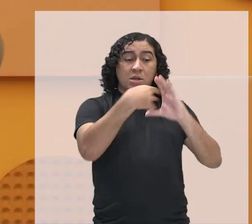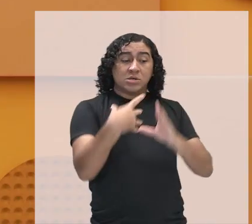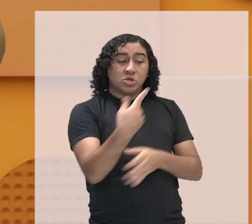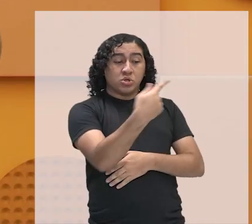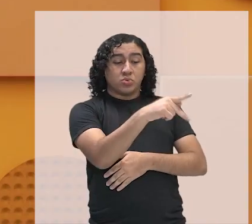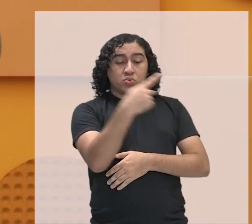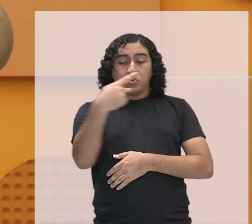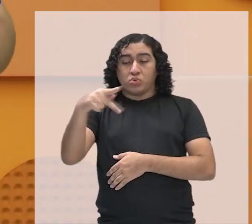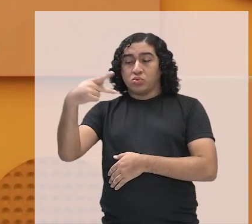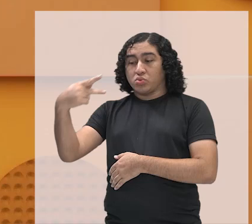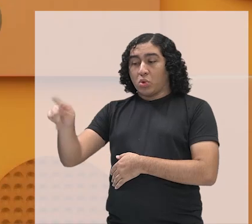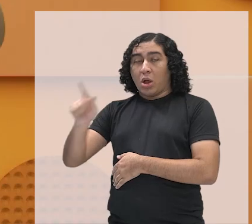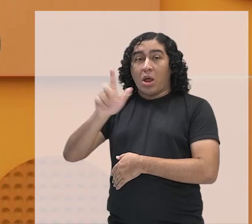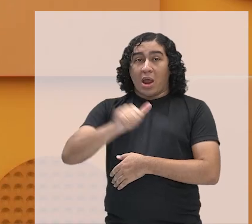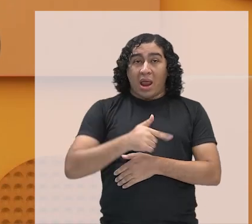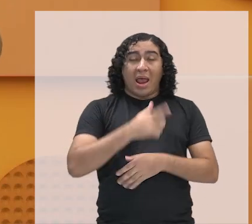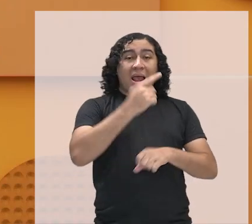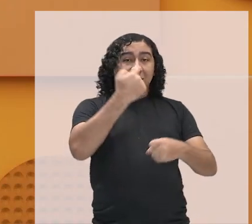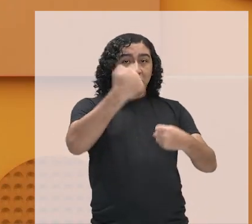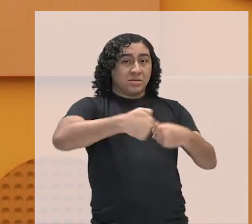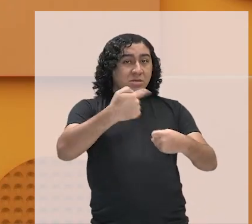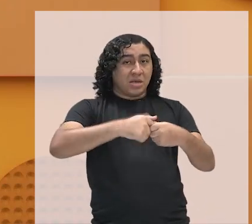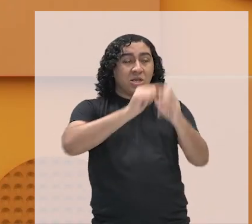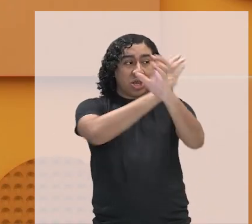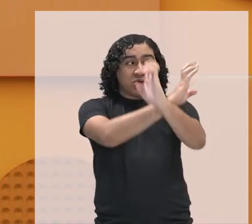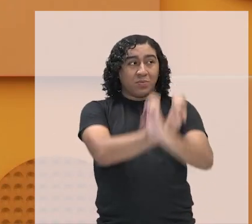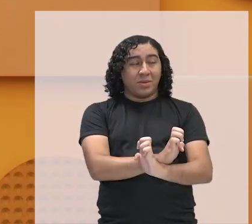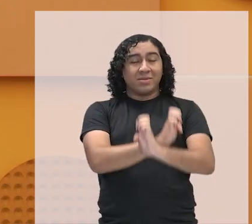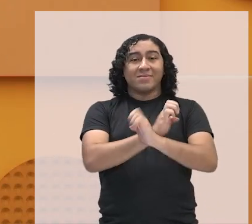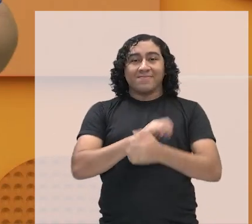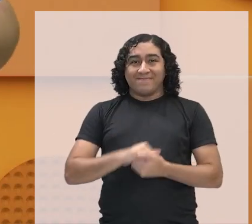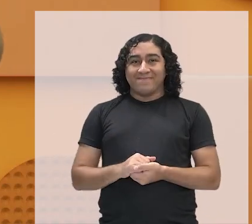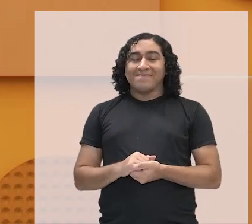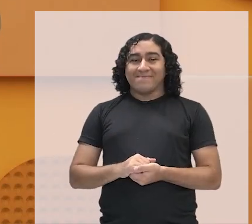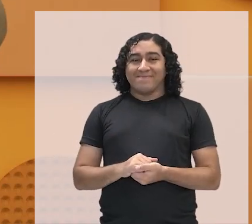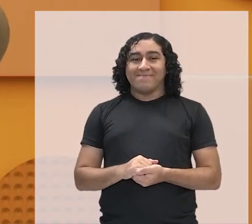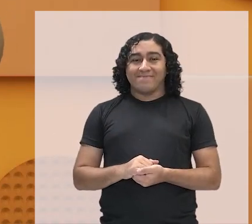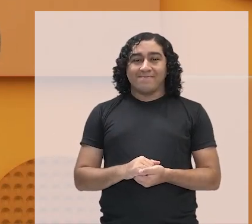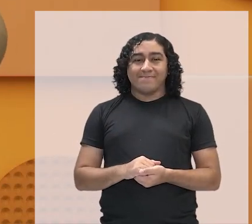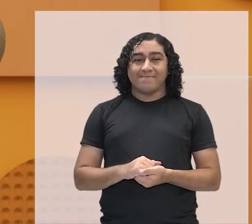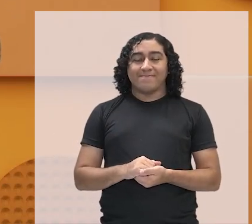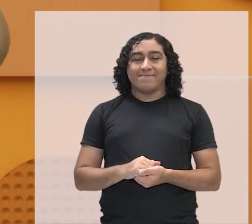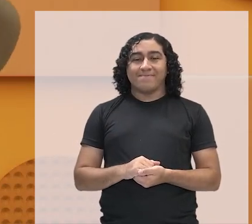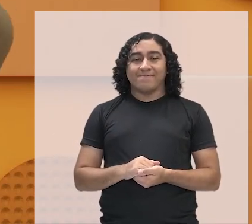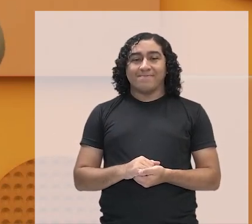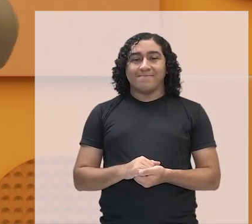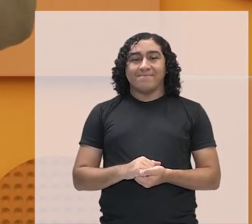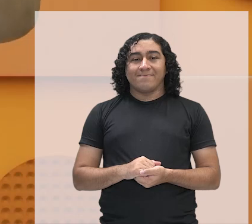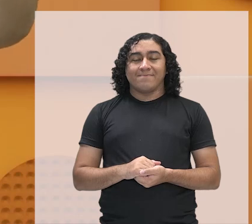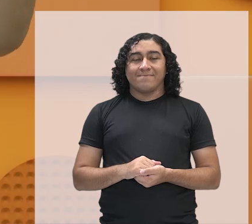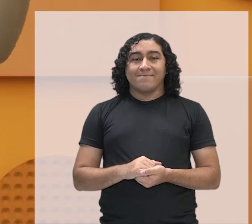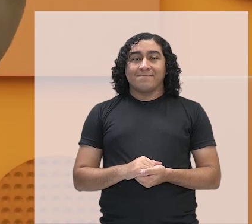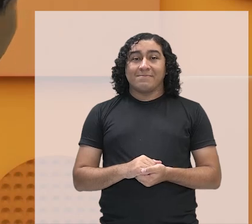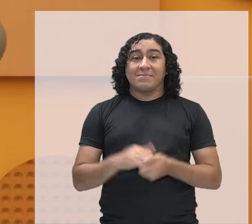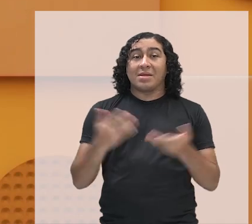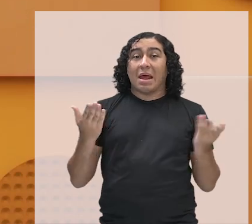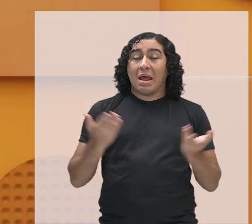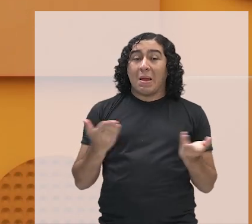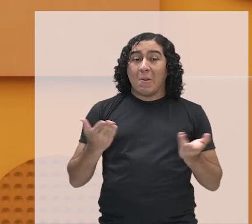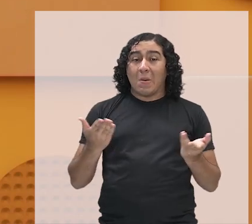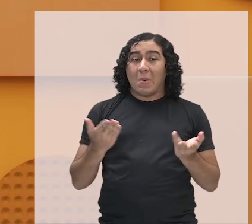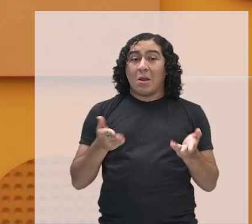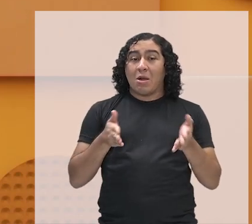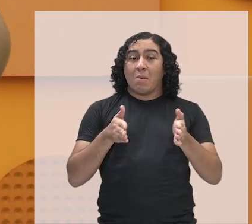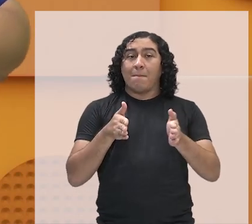dessa grande cidade, estado que era, então, aí, Espartas. Vamos falar, então, agora sobre o período